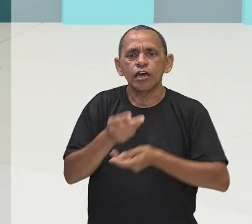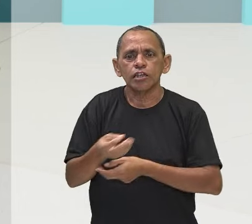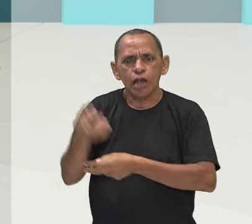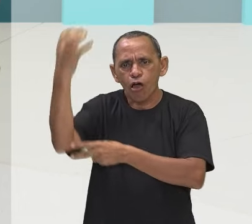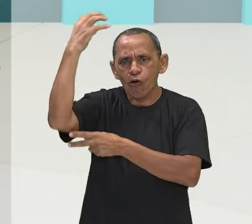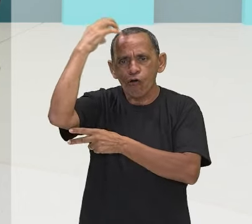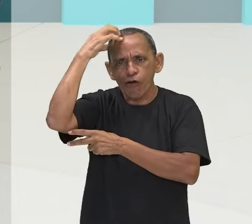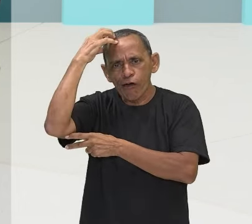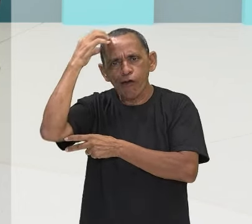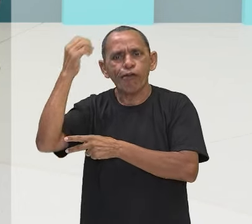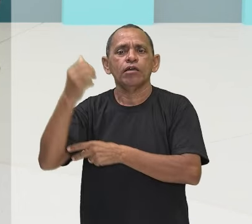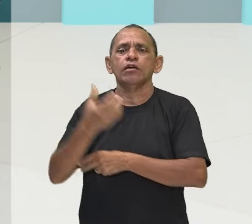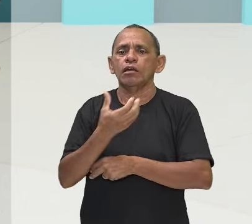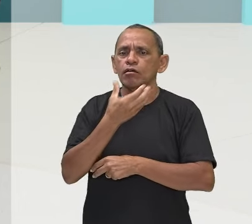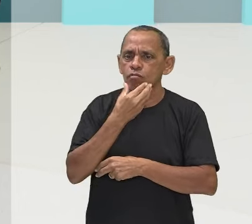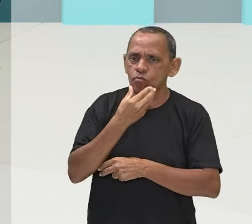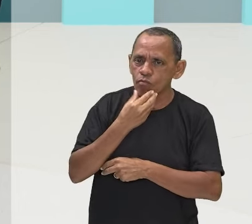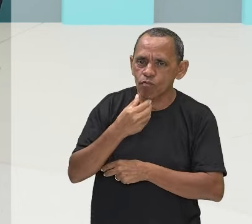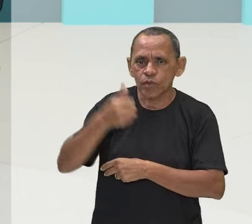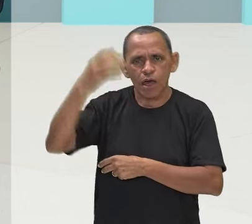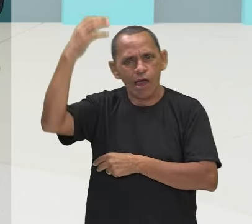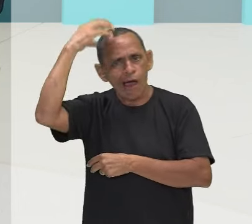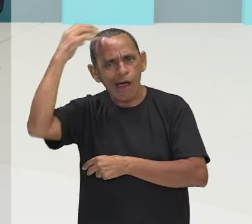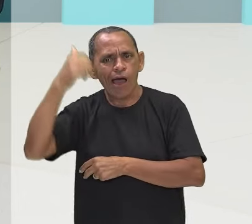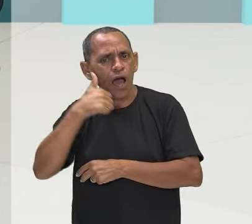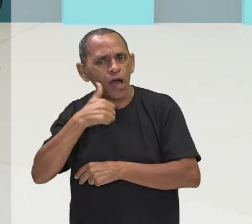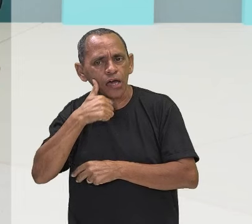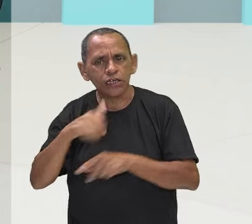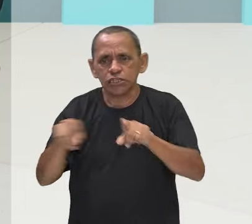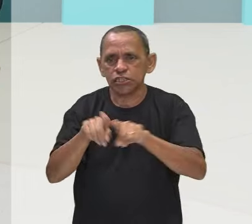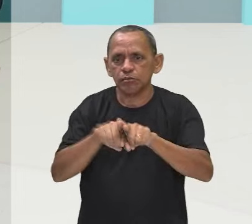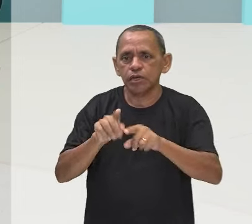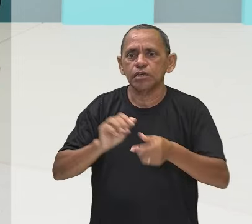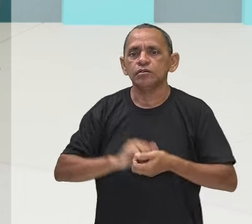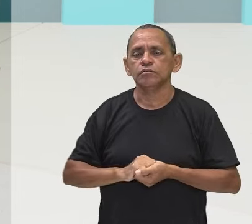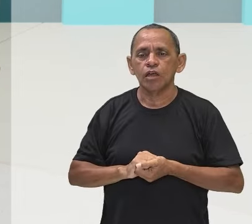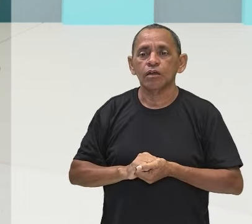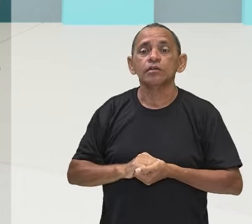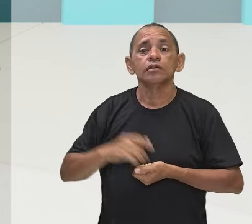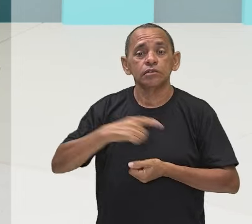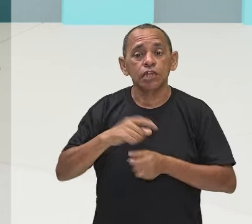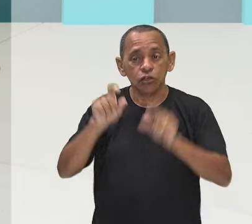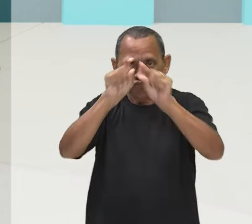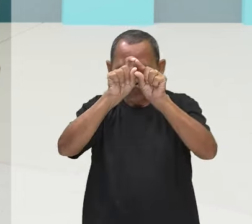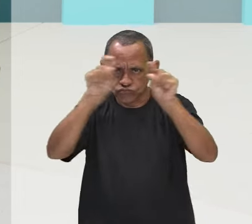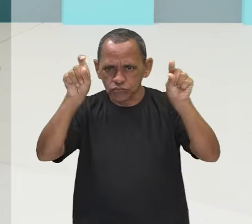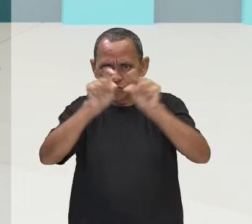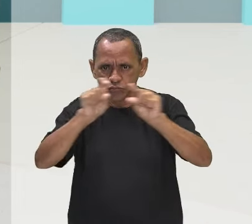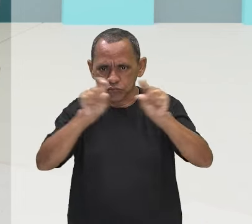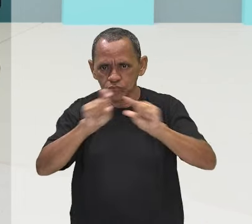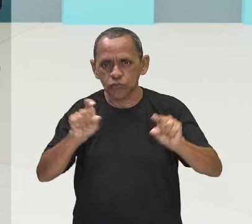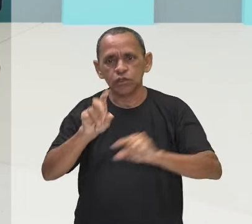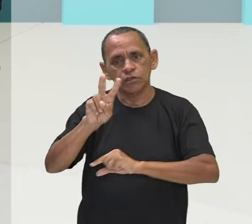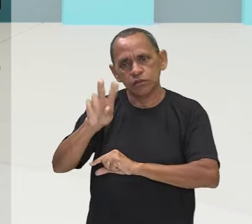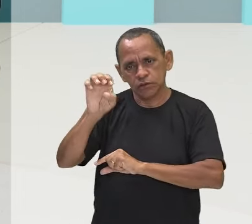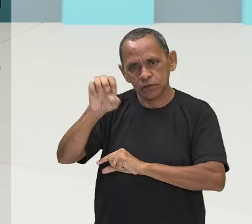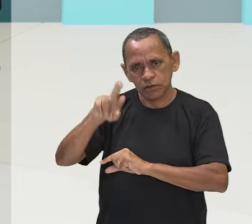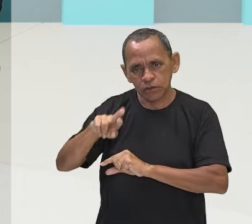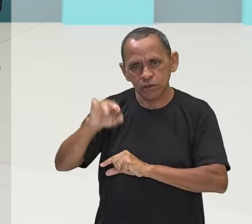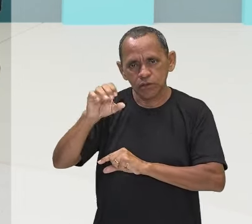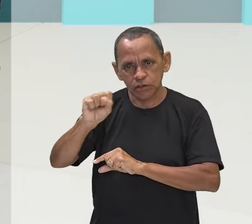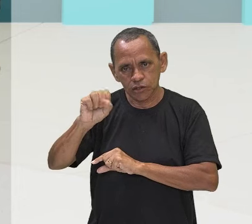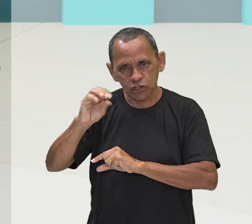Eu vou ter uma métrica. O que seria a métrica? Contar os versos, nossa, que é o caso do soneto, eu preciso ter 14 versos.